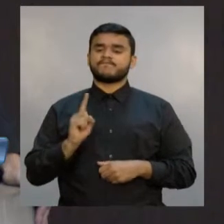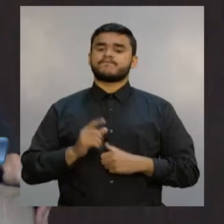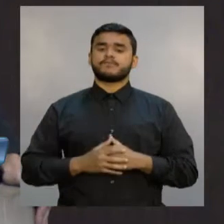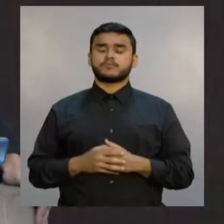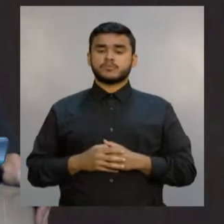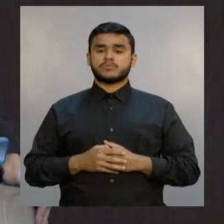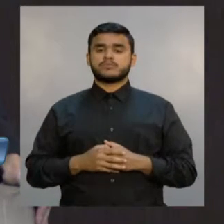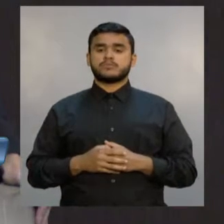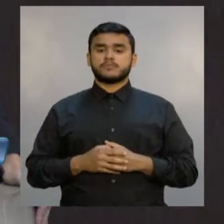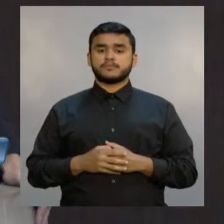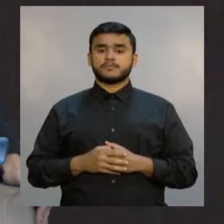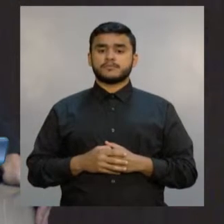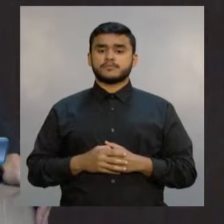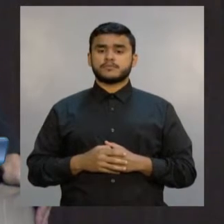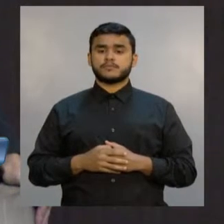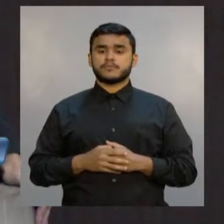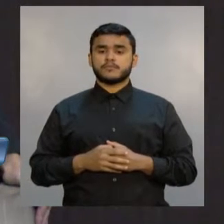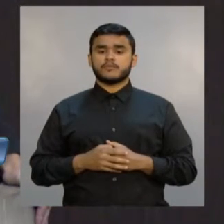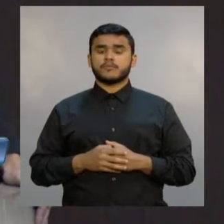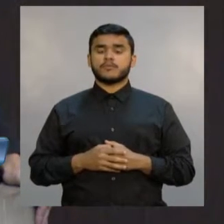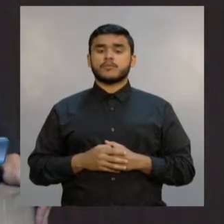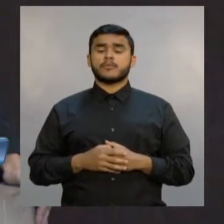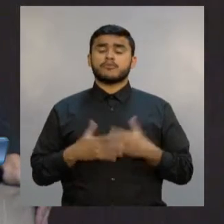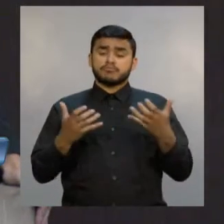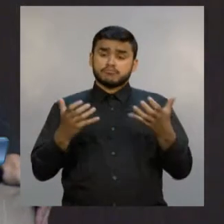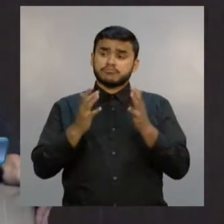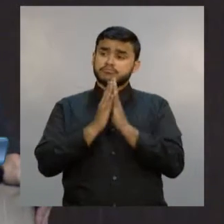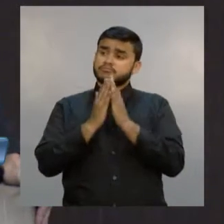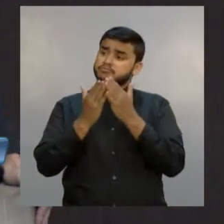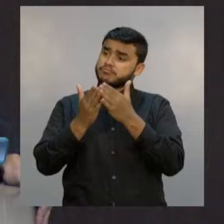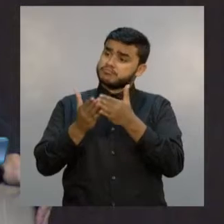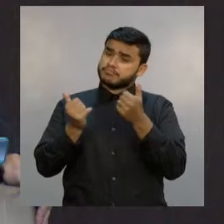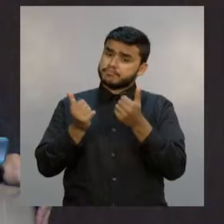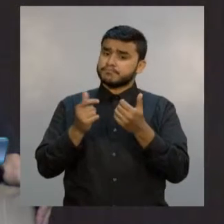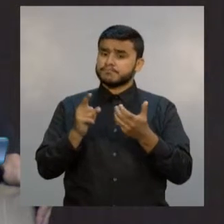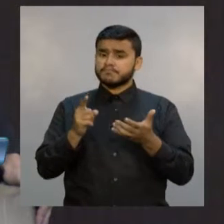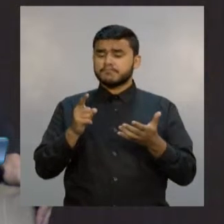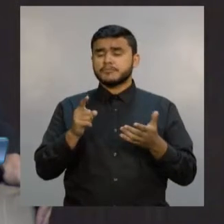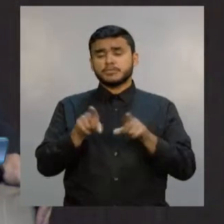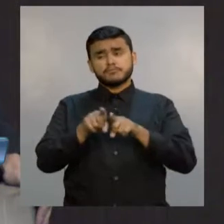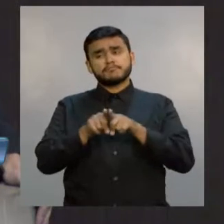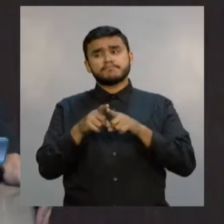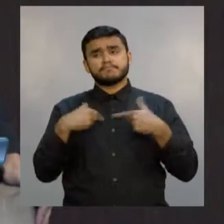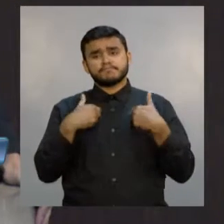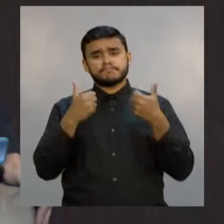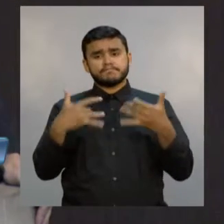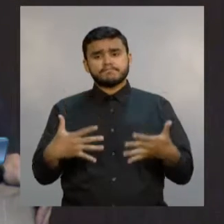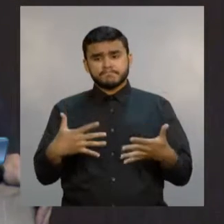terminar fazendo um apelo e uma confissão.